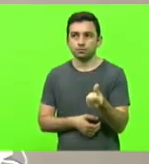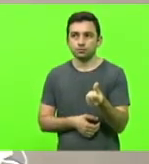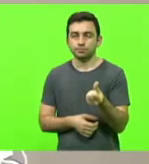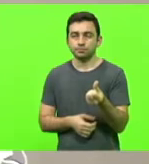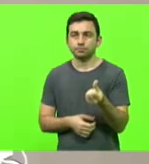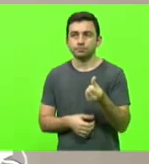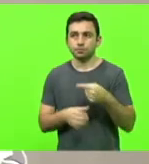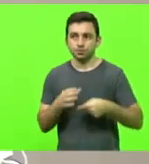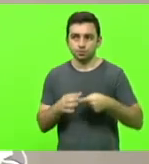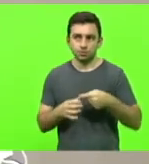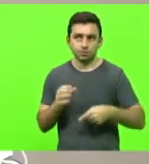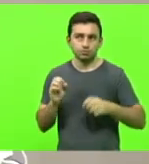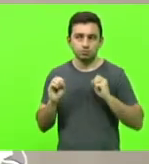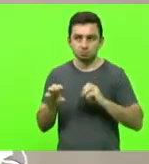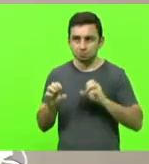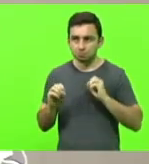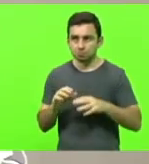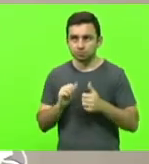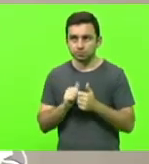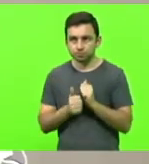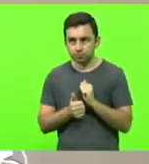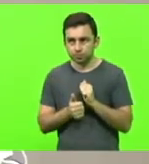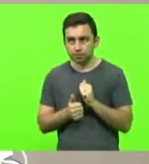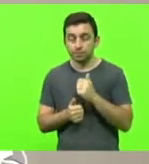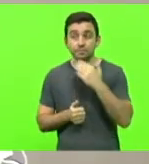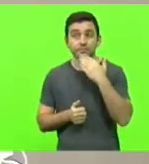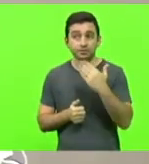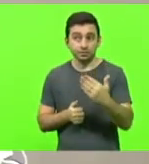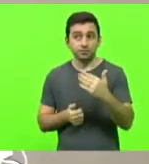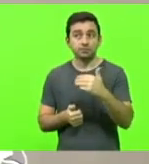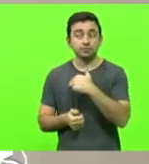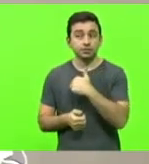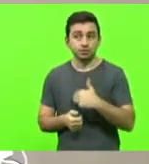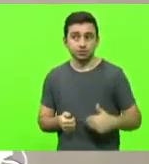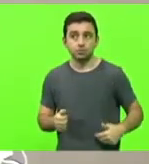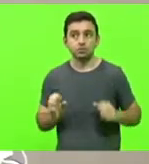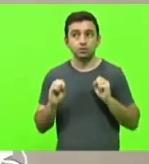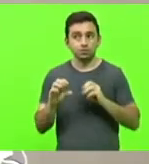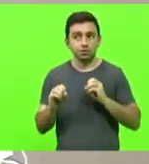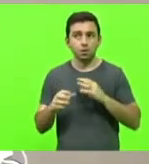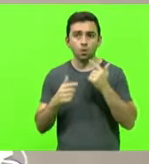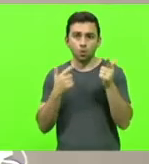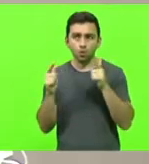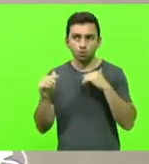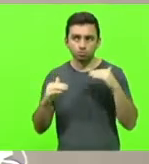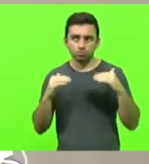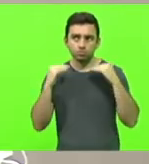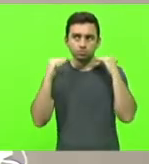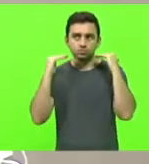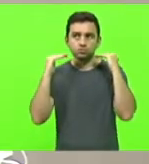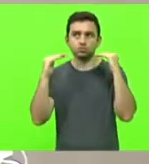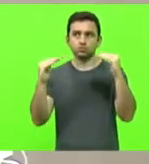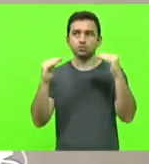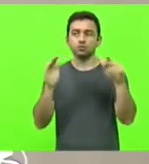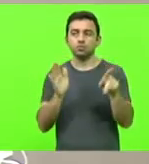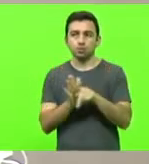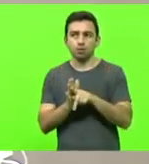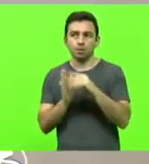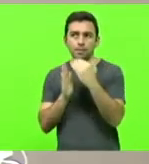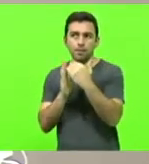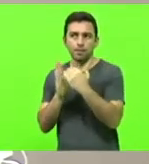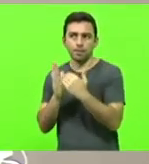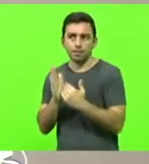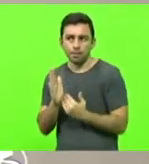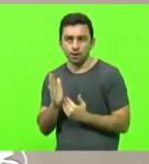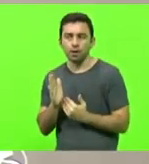de Educação, Cultura e Desporto, apelando ao ministro da Educação e outras autoridades que seja incluída na grade curricular do ensino da educação